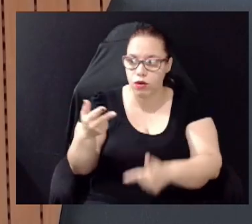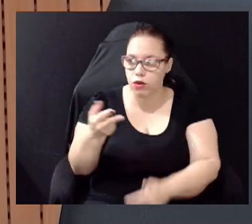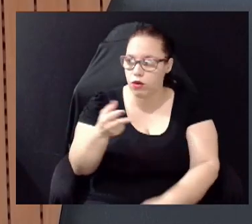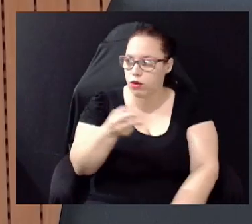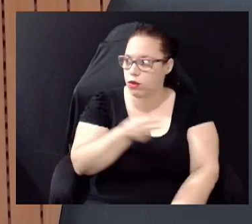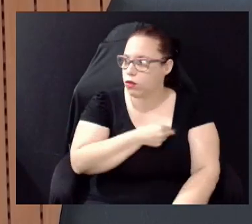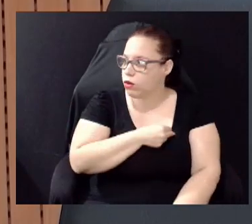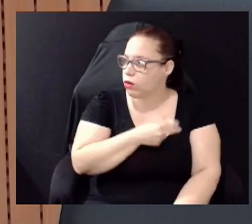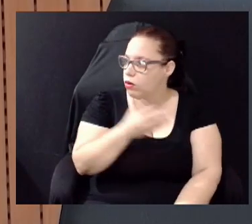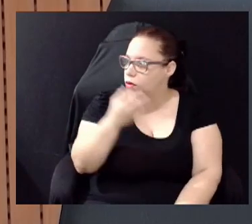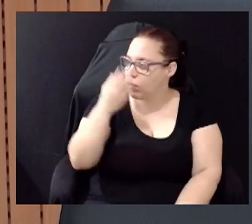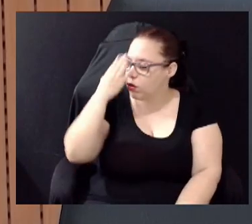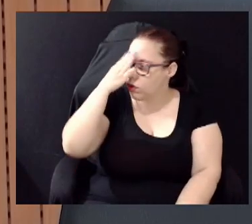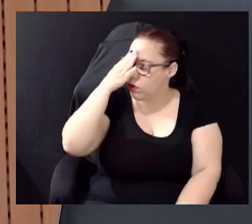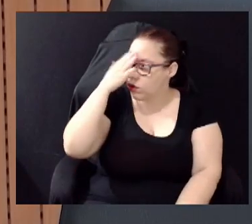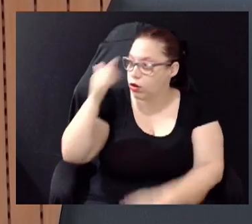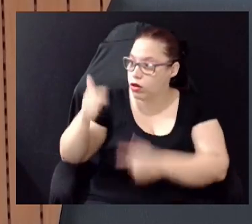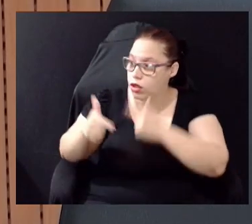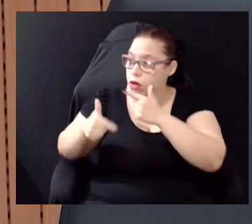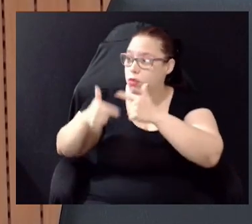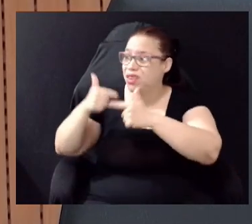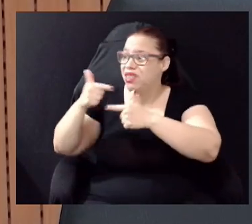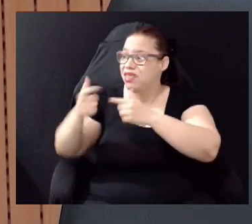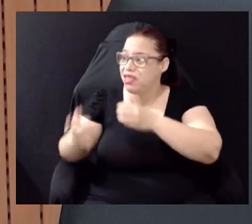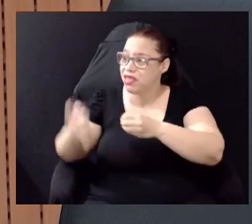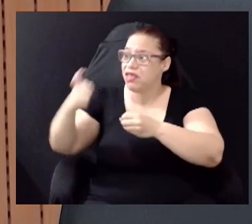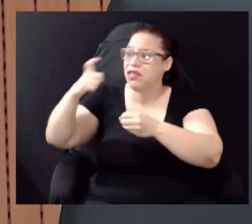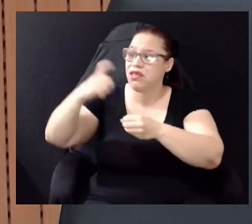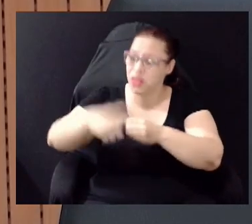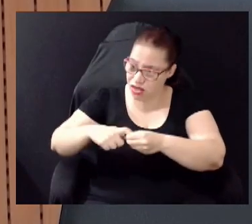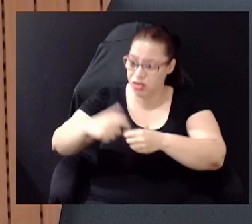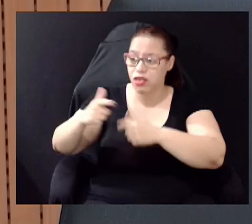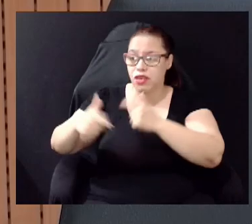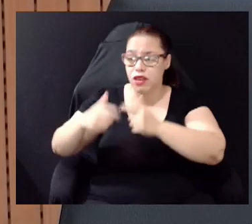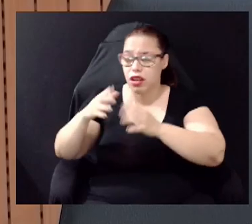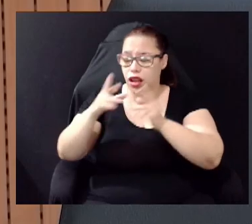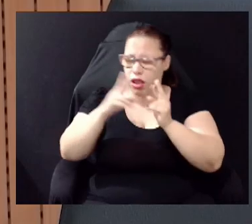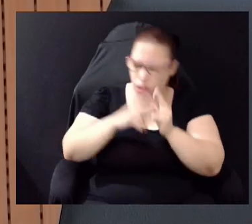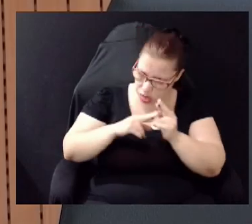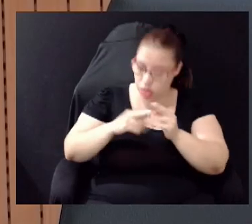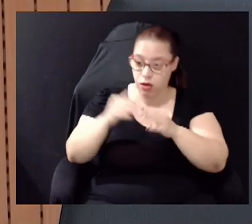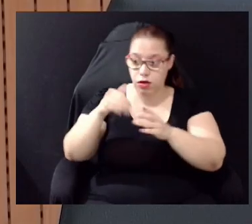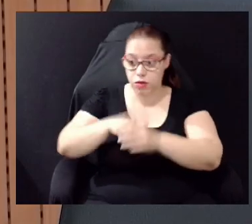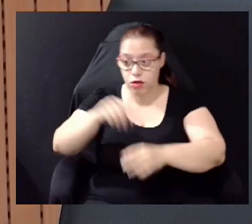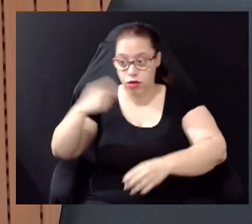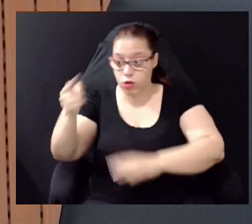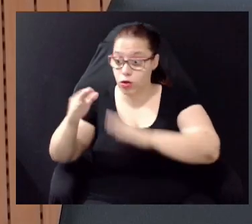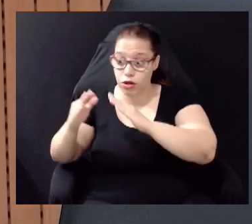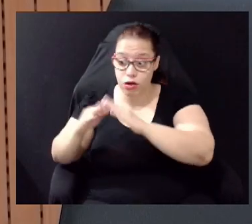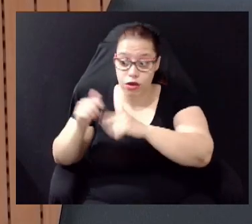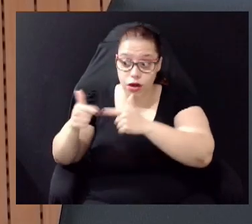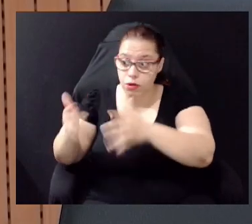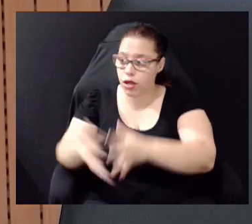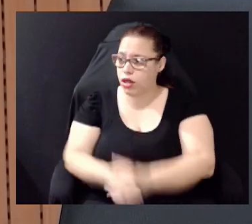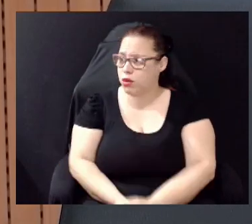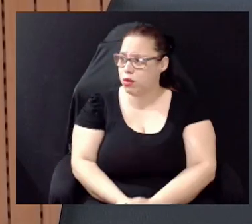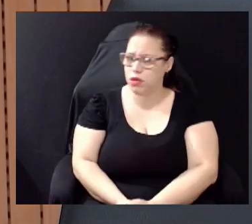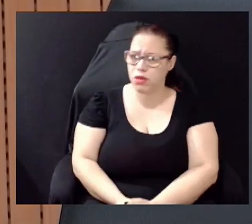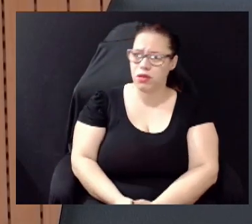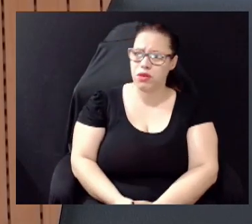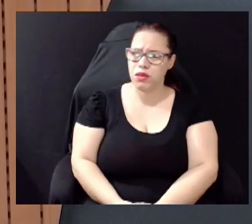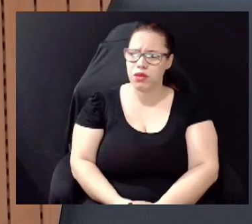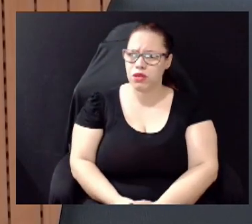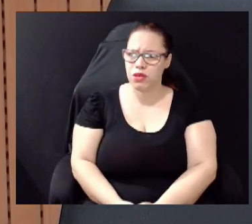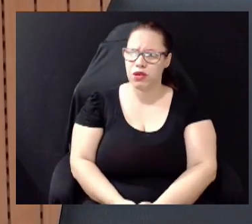Já trabalhou tanto e está voltando de outro emprego que às vezes nem dorme para entrar num outro trabalho, né? Então, esse debate de